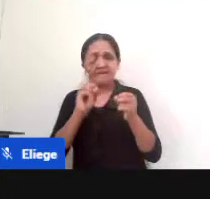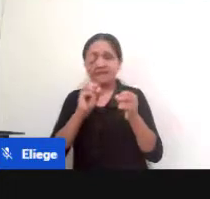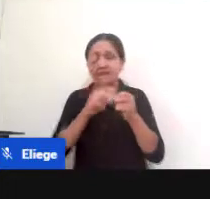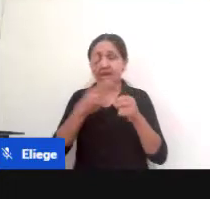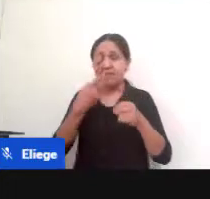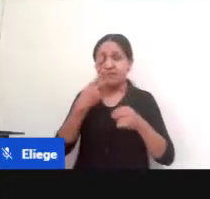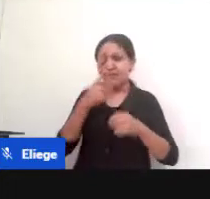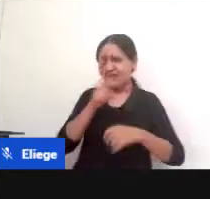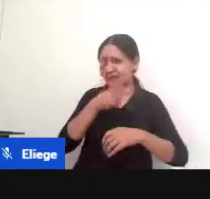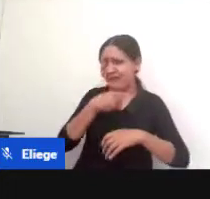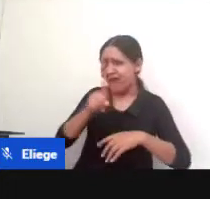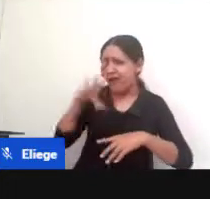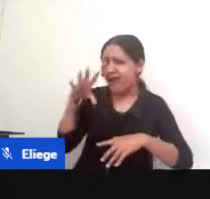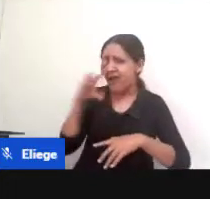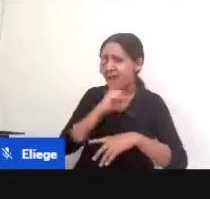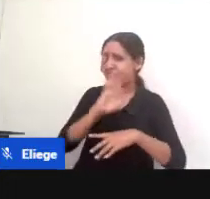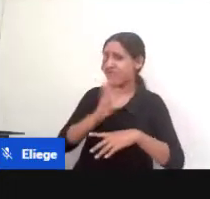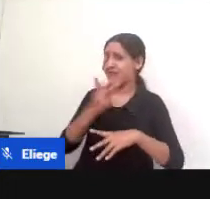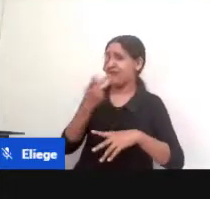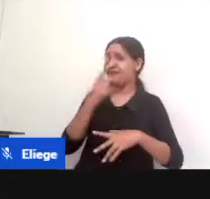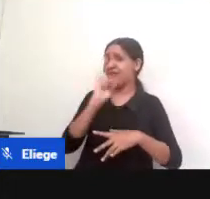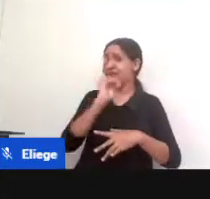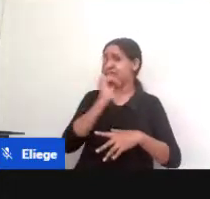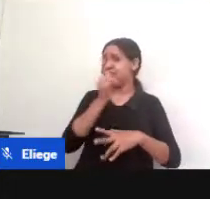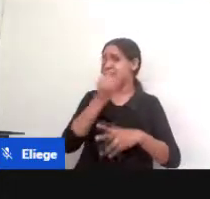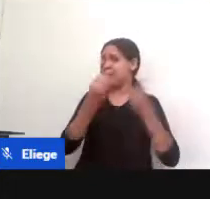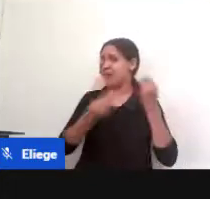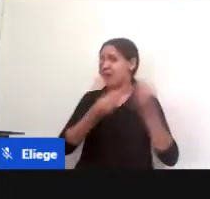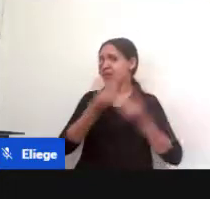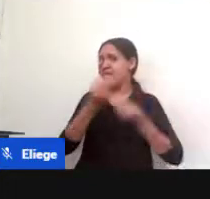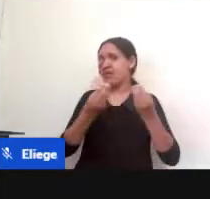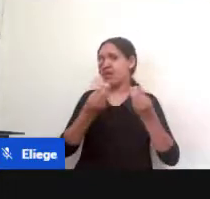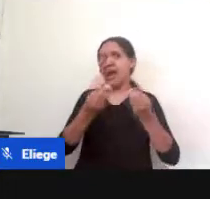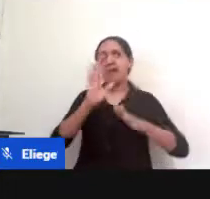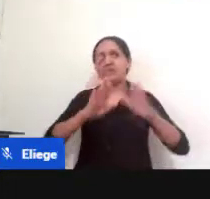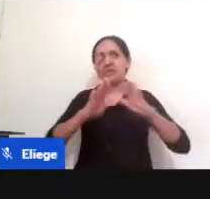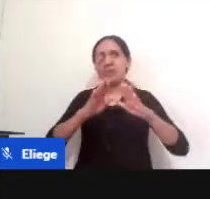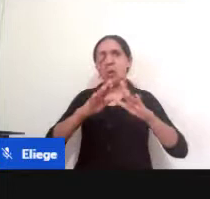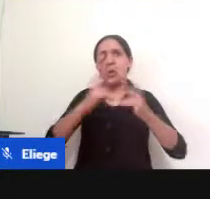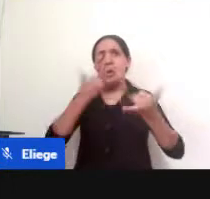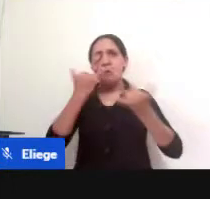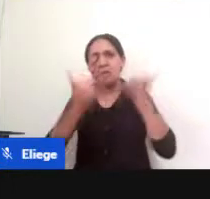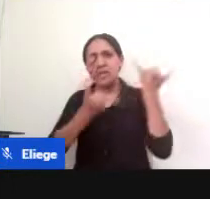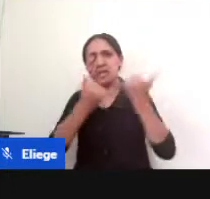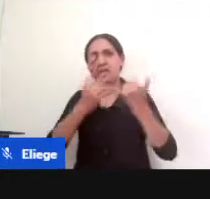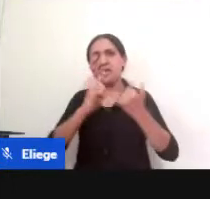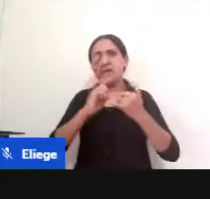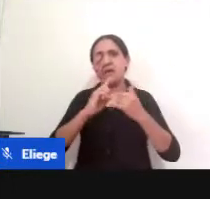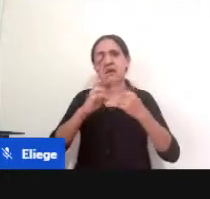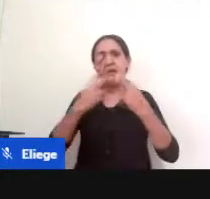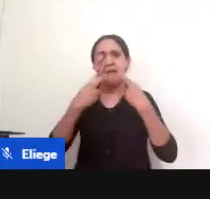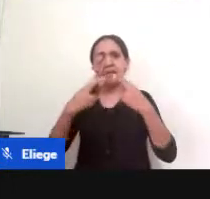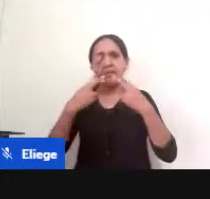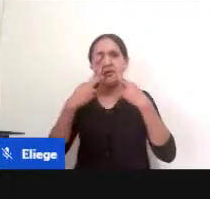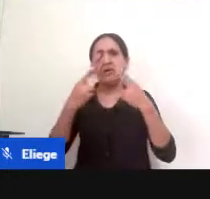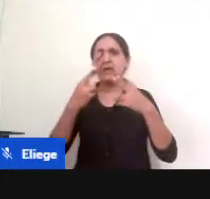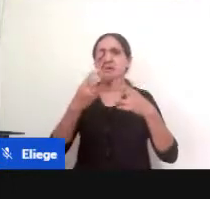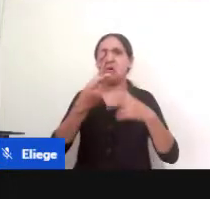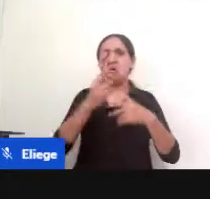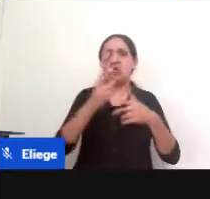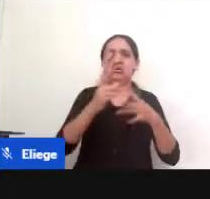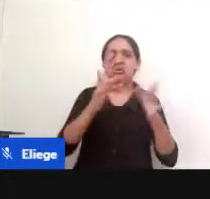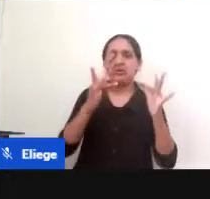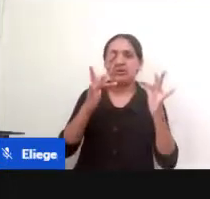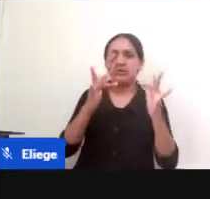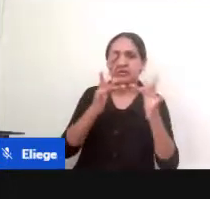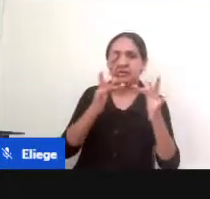Eu já falei que é assim, né? Um xinga, outro brinca, outro se dá bem melhor com aquele coleguinha do que com o outro